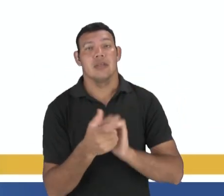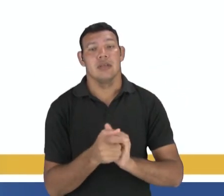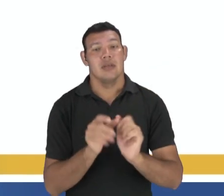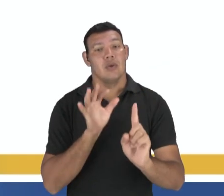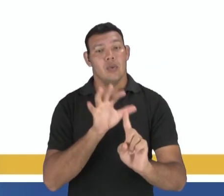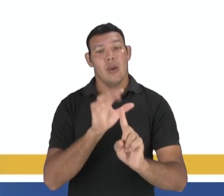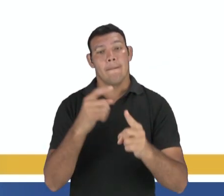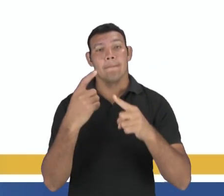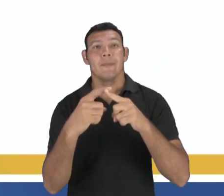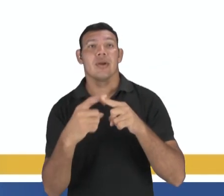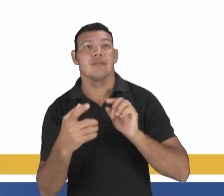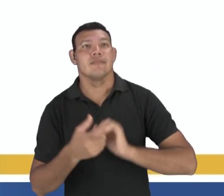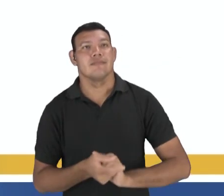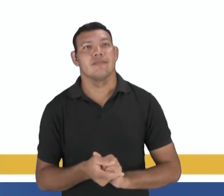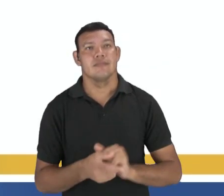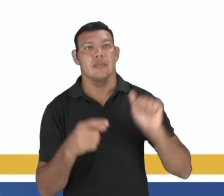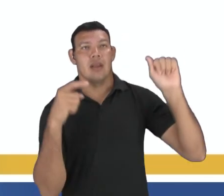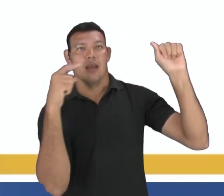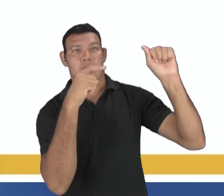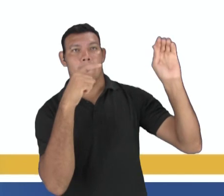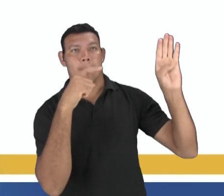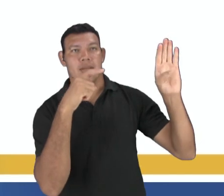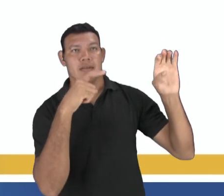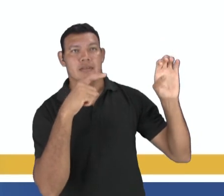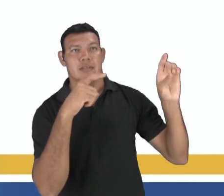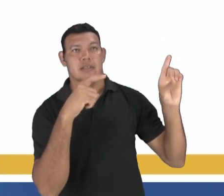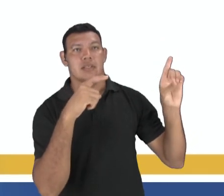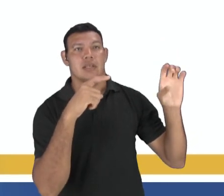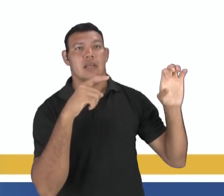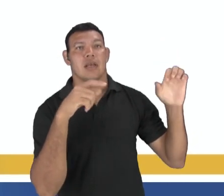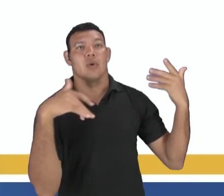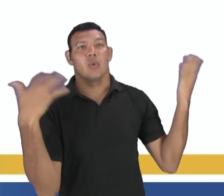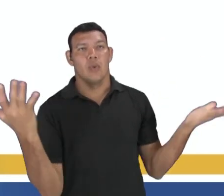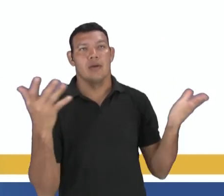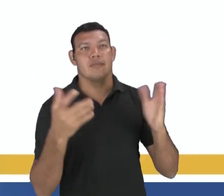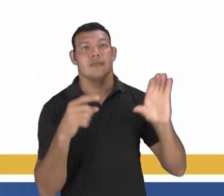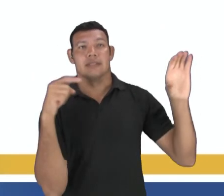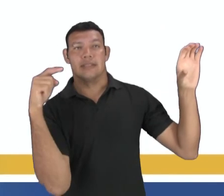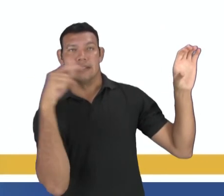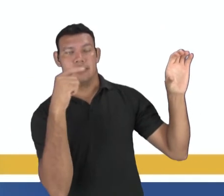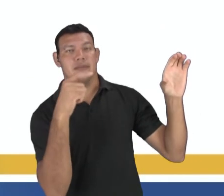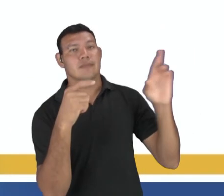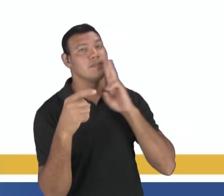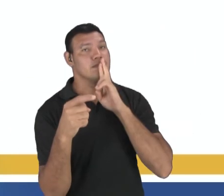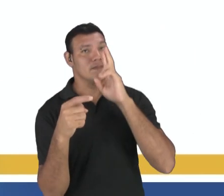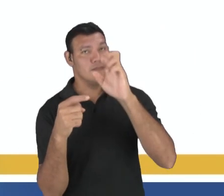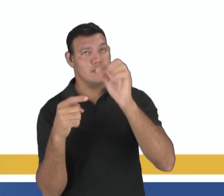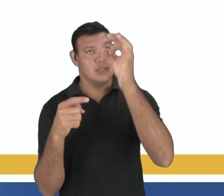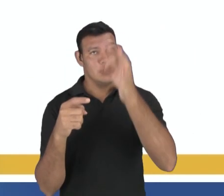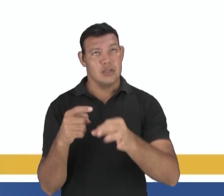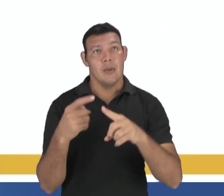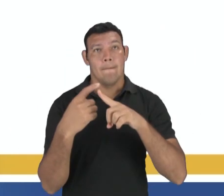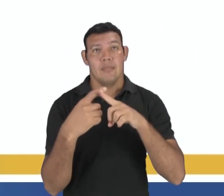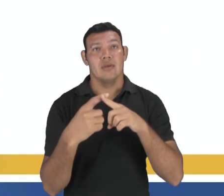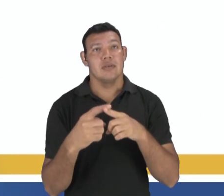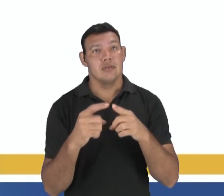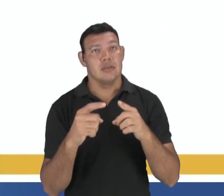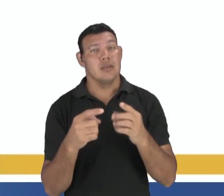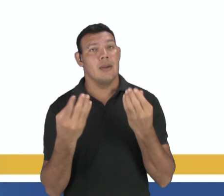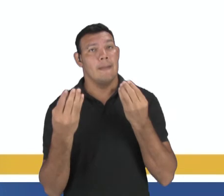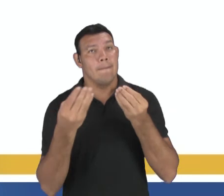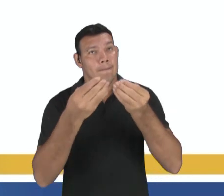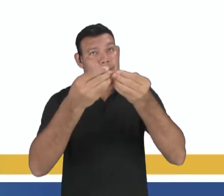quê? Temos aí 5 alternativas e a resposta que eu tenho para vocês é a seguinte, porque promove